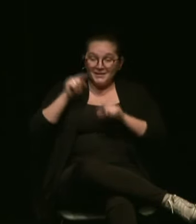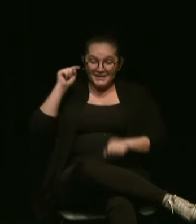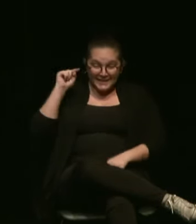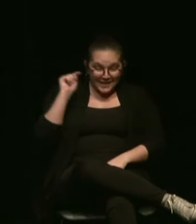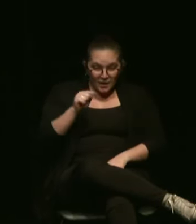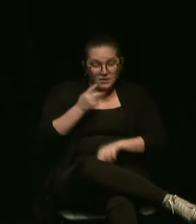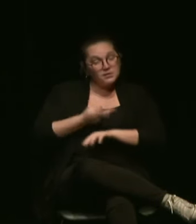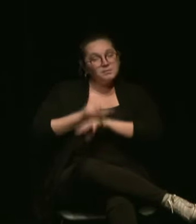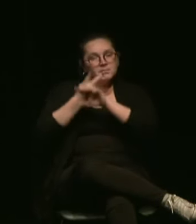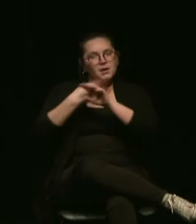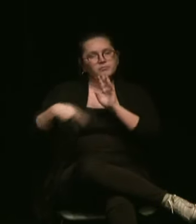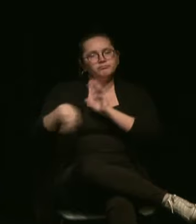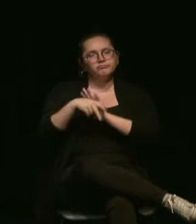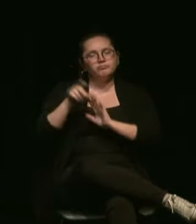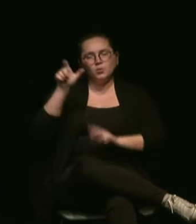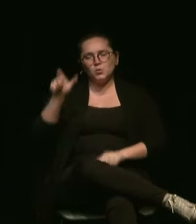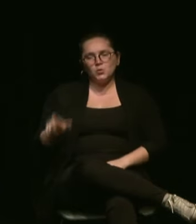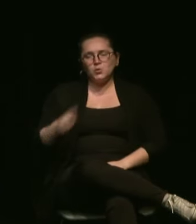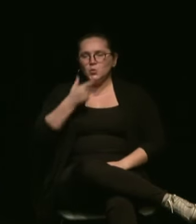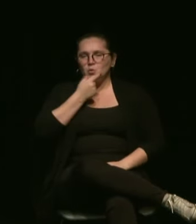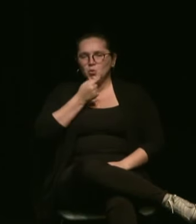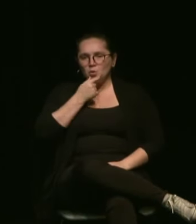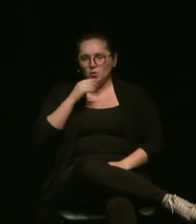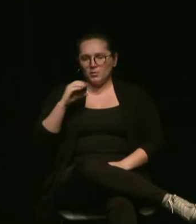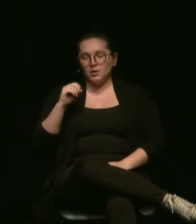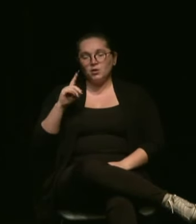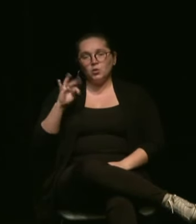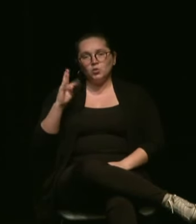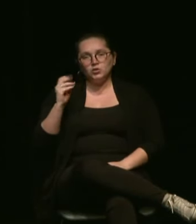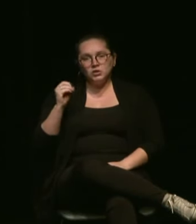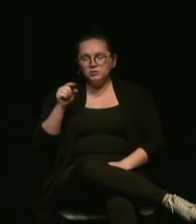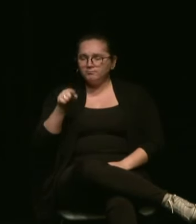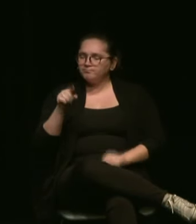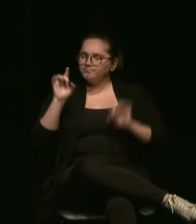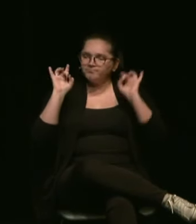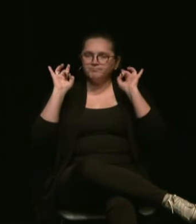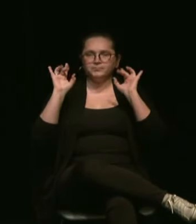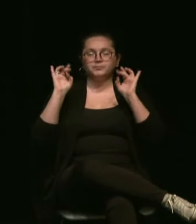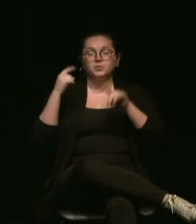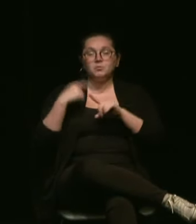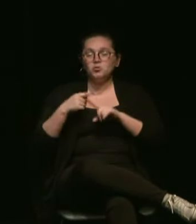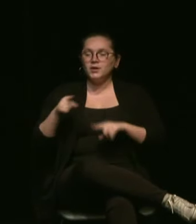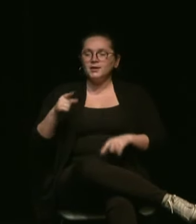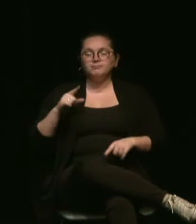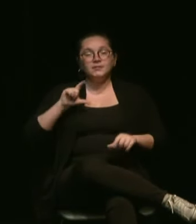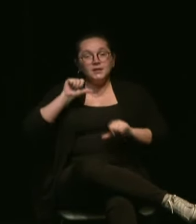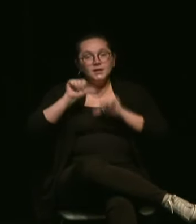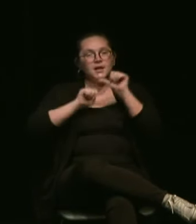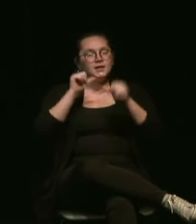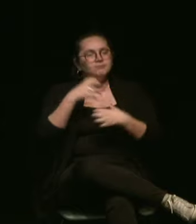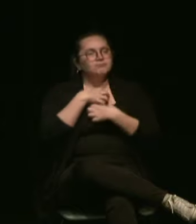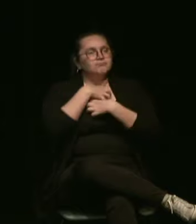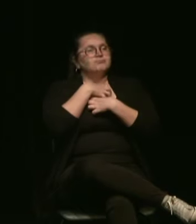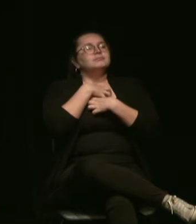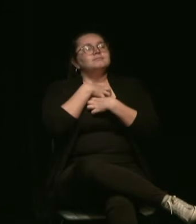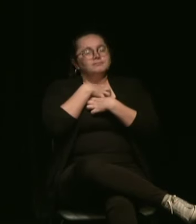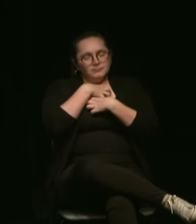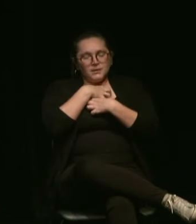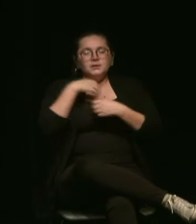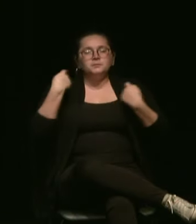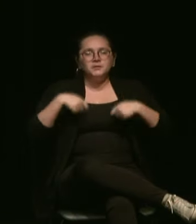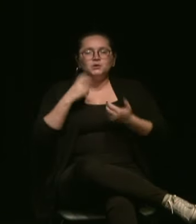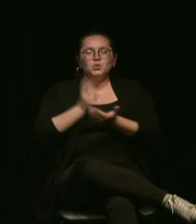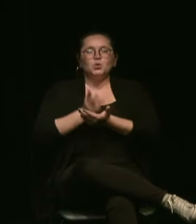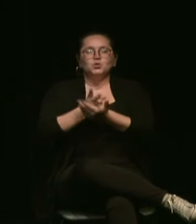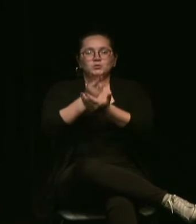foi essencial, porque deu a ele a convicção de que ele estava no caminho certo. E ele era um sujeito que precisava dessas